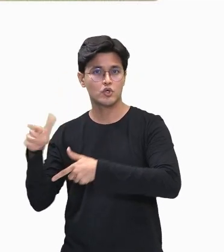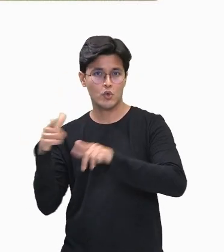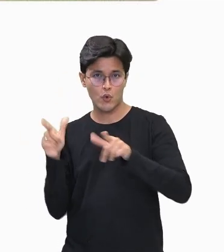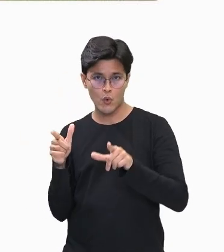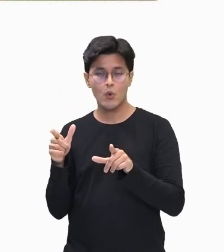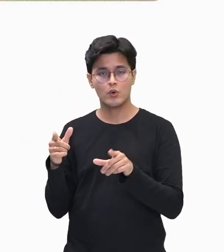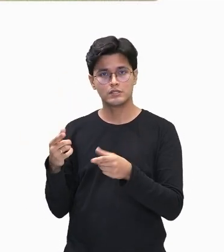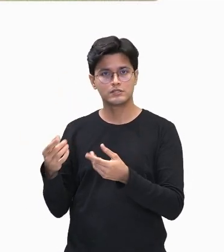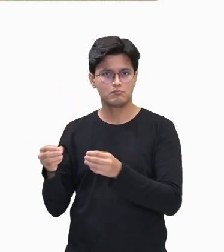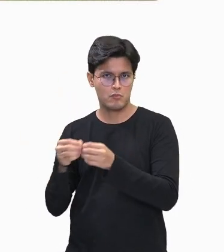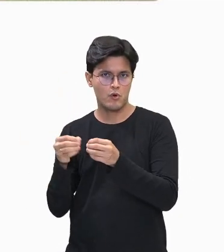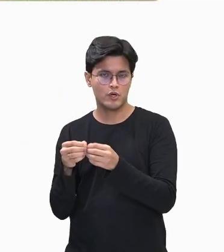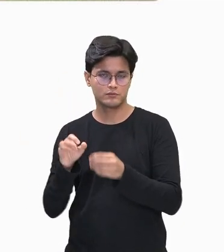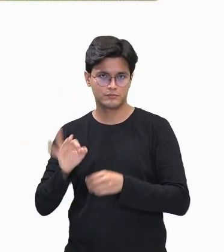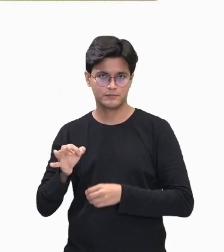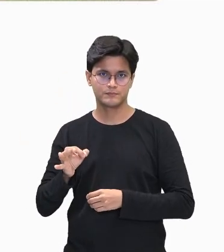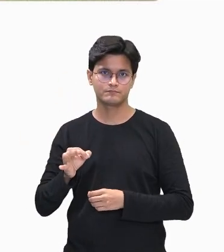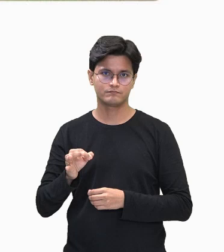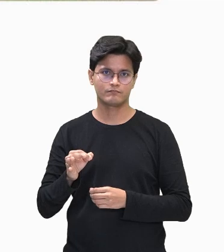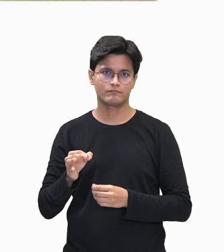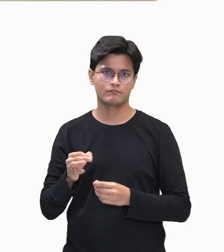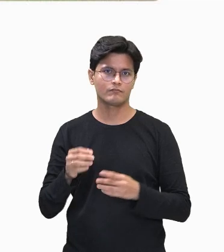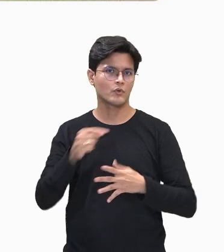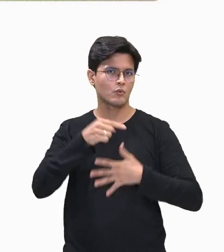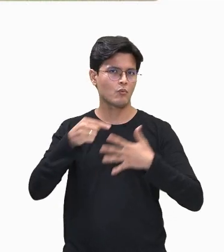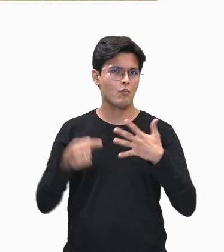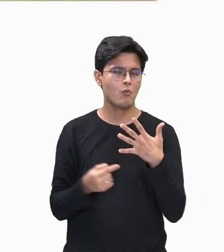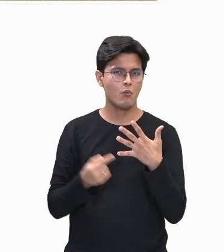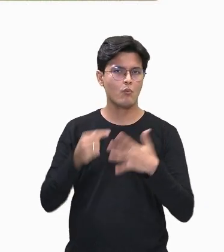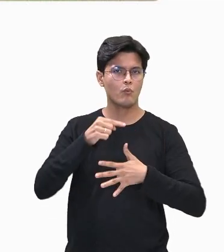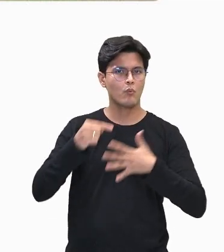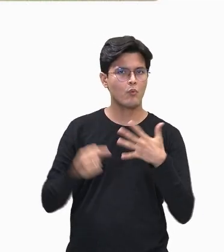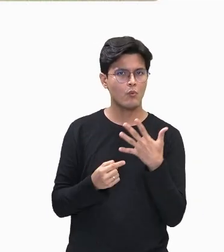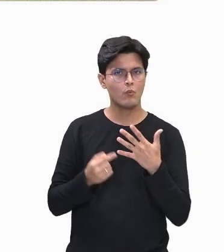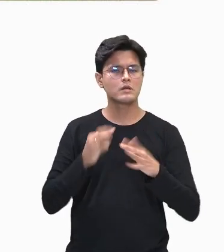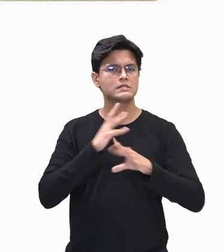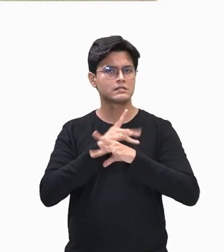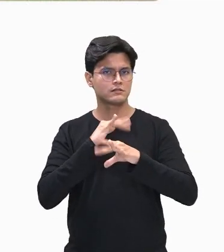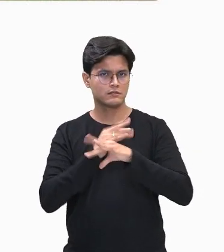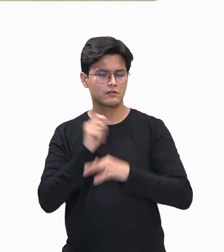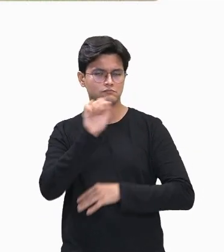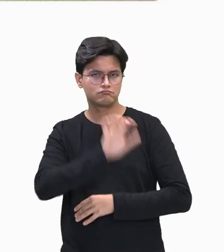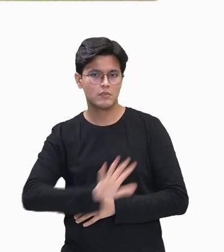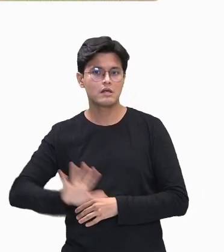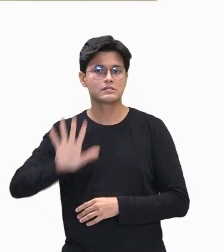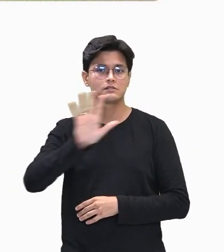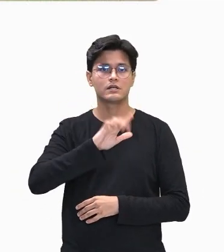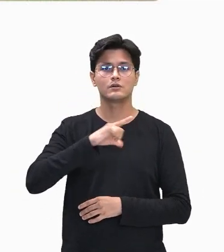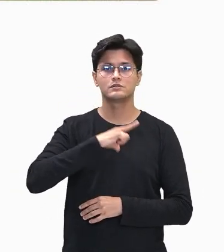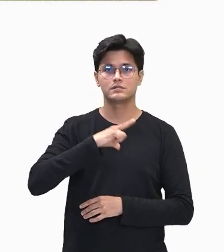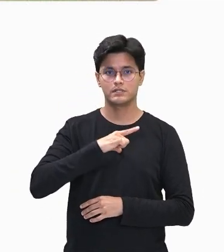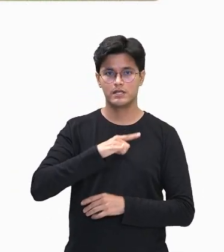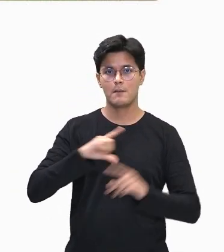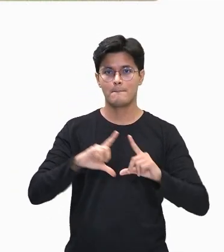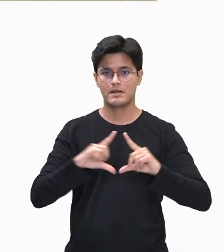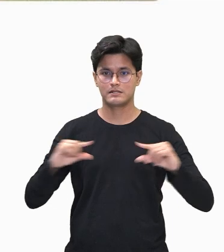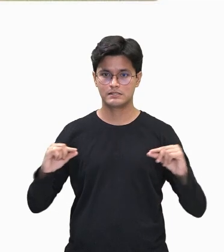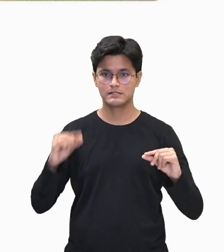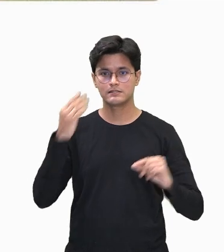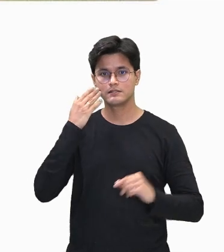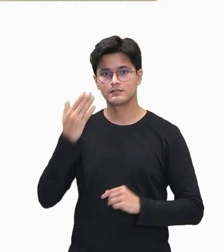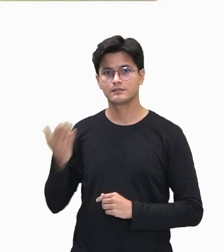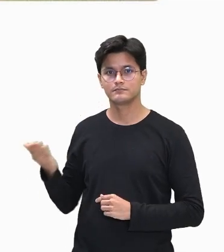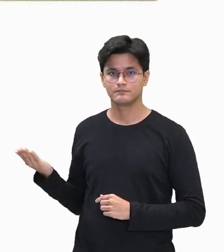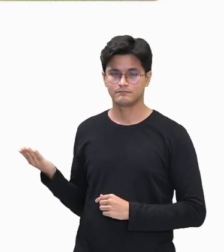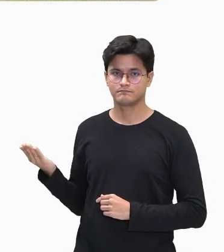a elas ali, né? E quais são essas metrópoles nacionais? Nós temos Brasília como uma